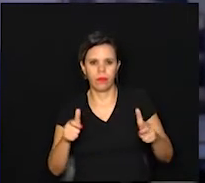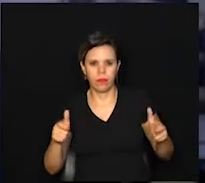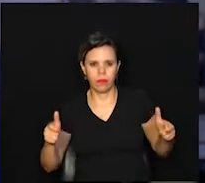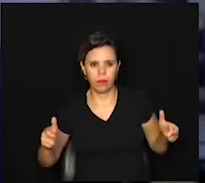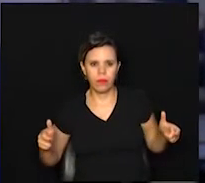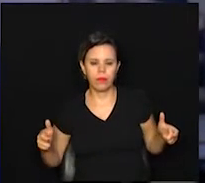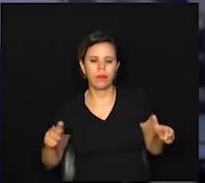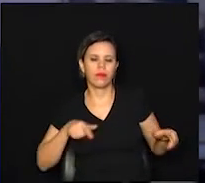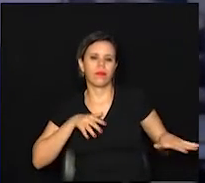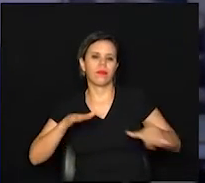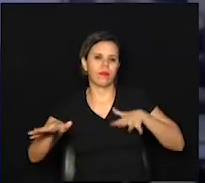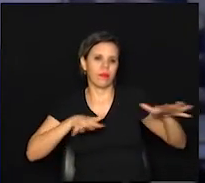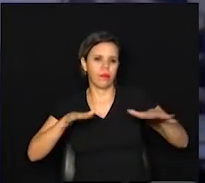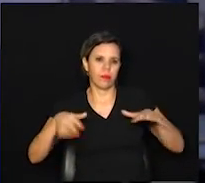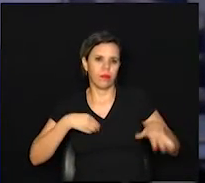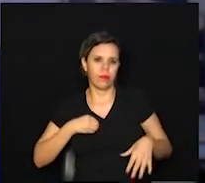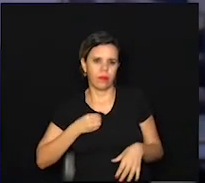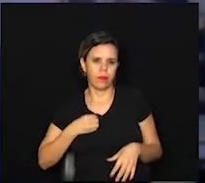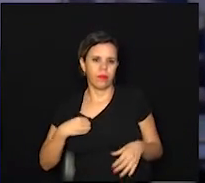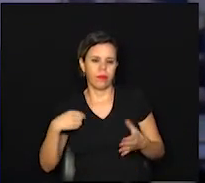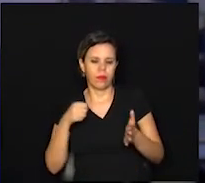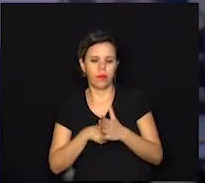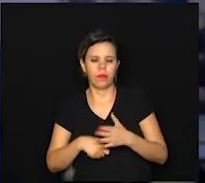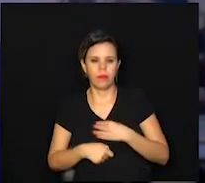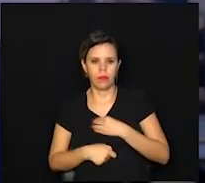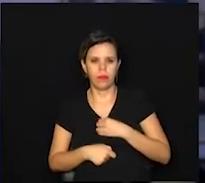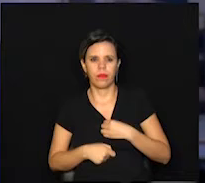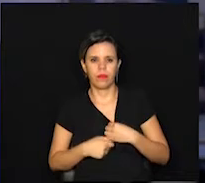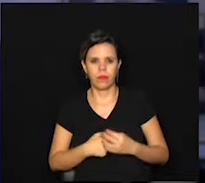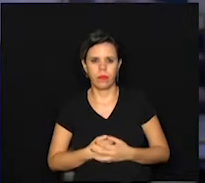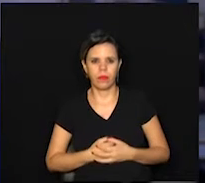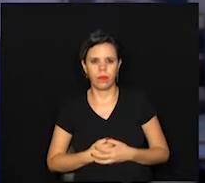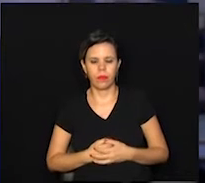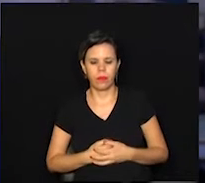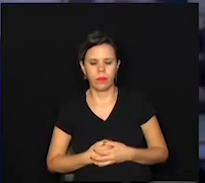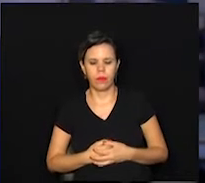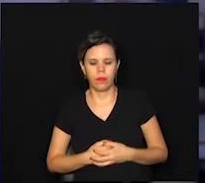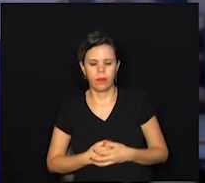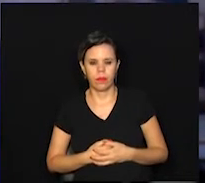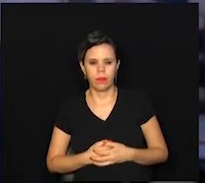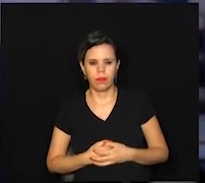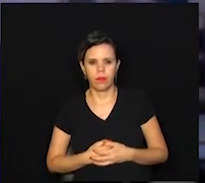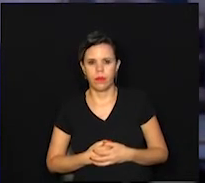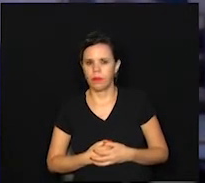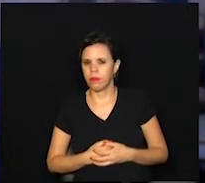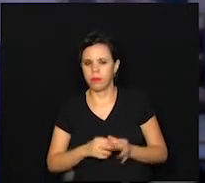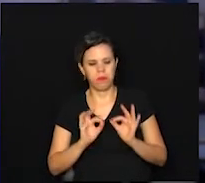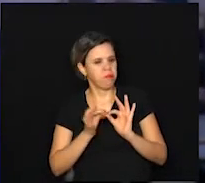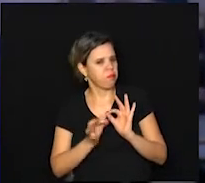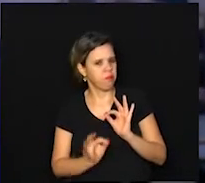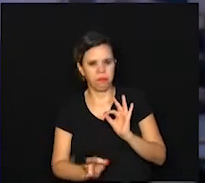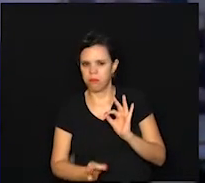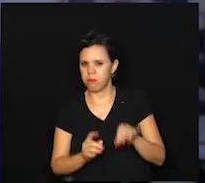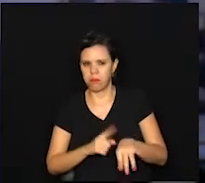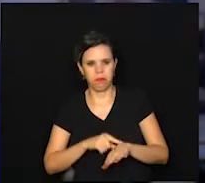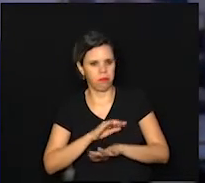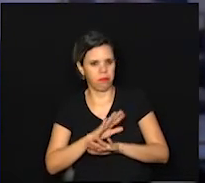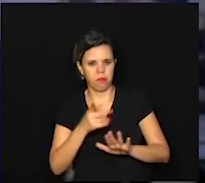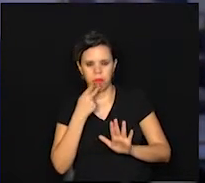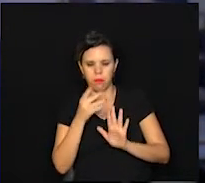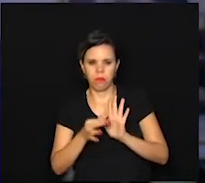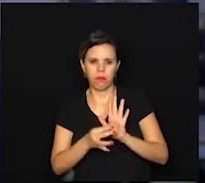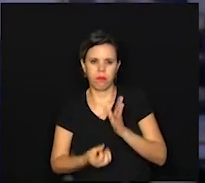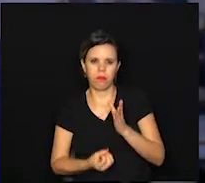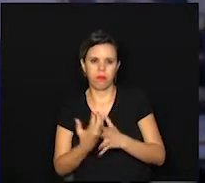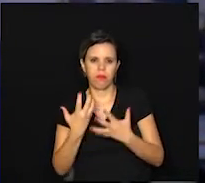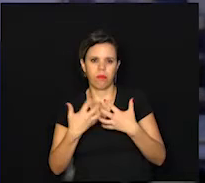grande movimento, né? Fazer disso um grande movimento. Então, eu não tenho muito mais, né, no momento, assim, no meu corre. Eu